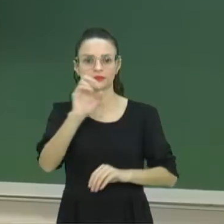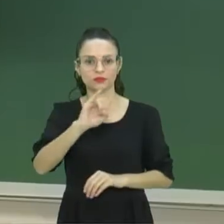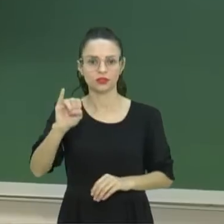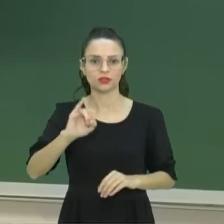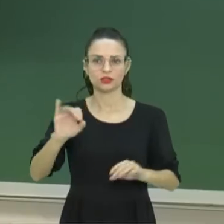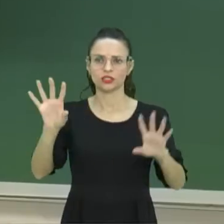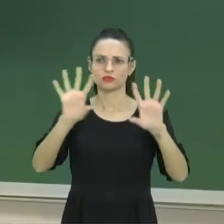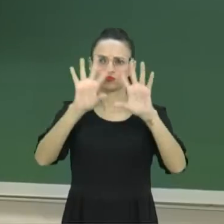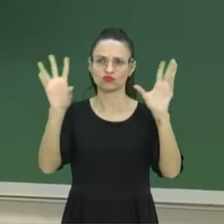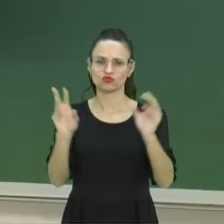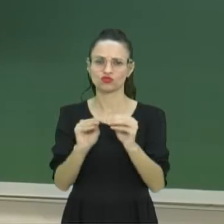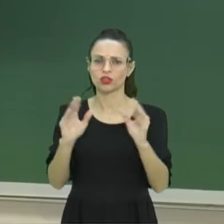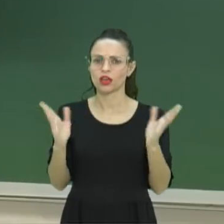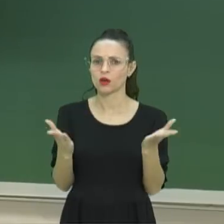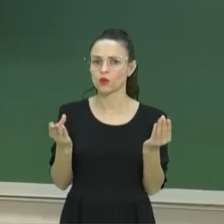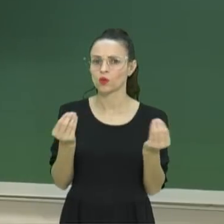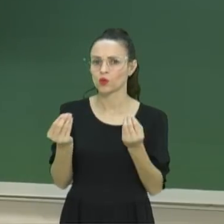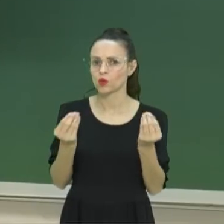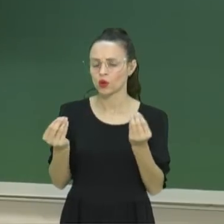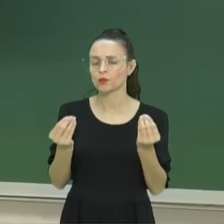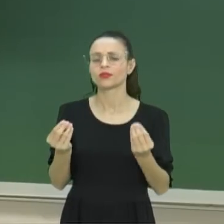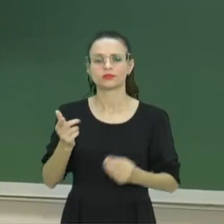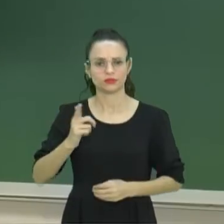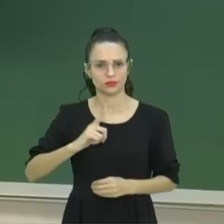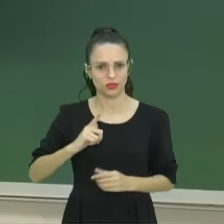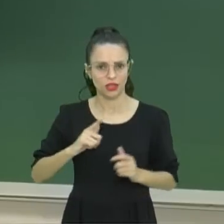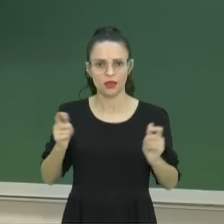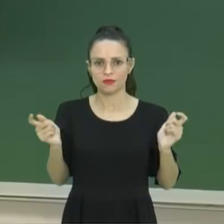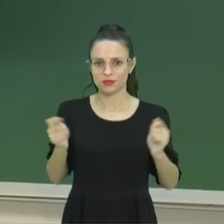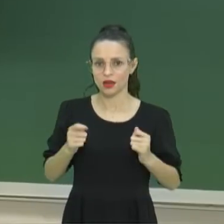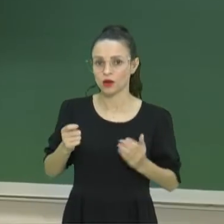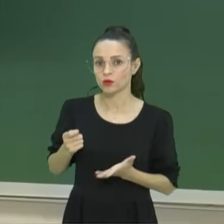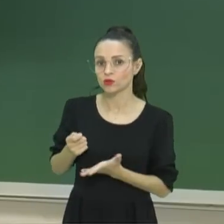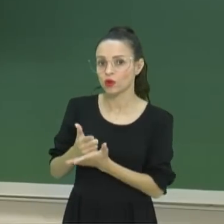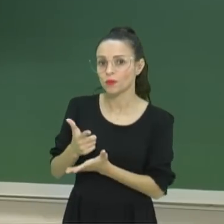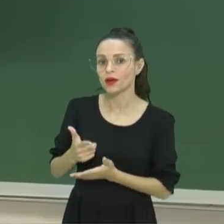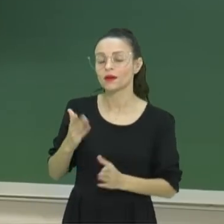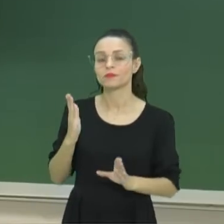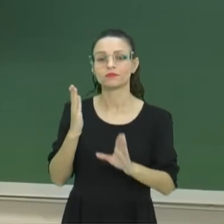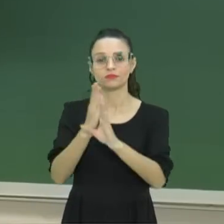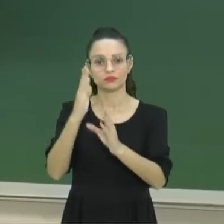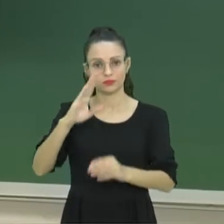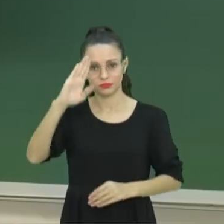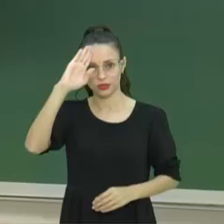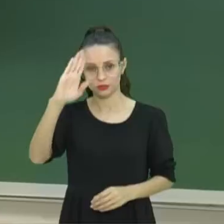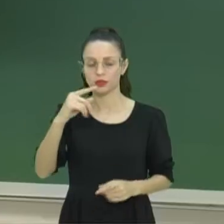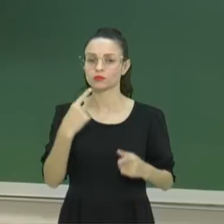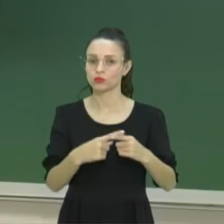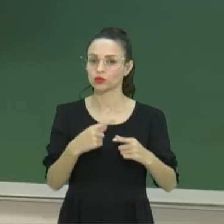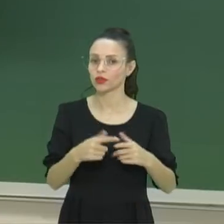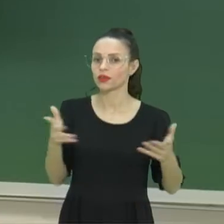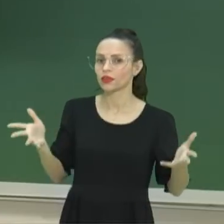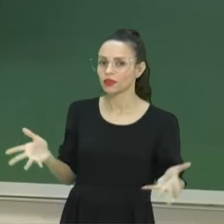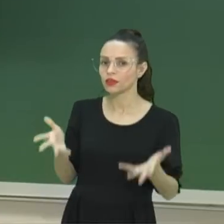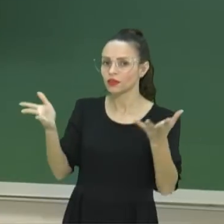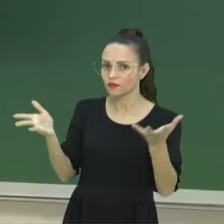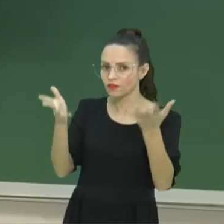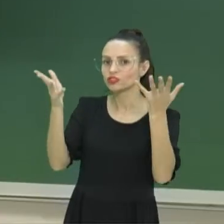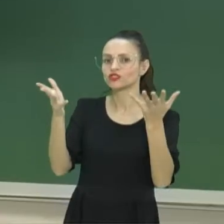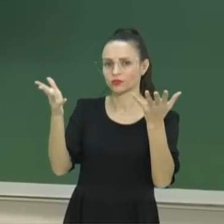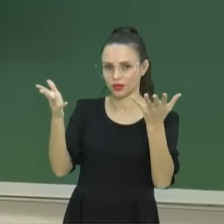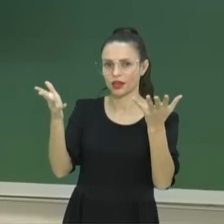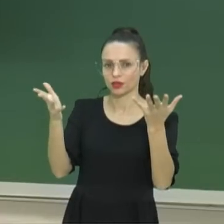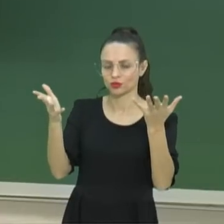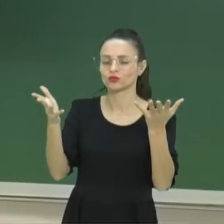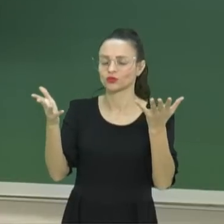de uma maneira mais ampla, nós temos a possibilidade de compra principalmente porque houve o investimento para que esse produto chegasse